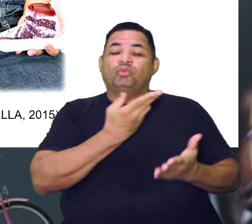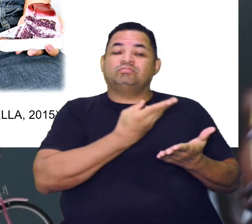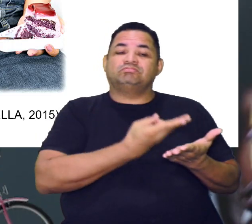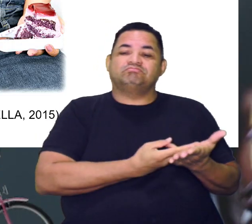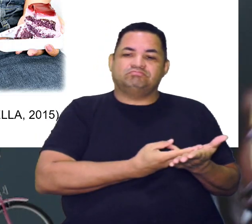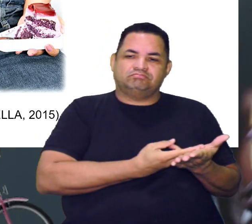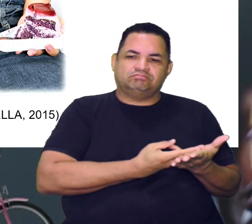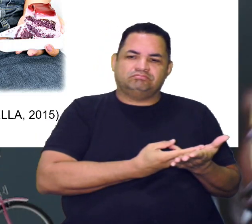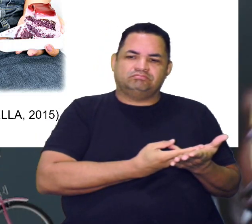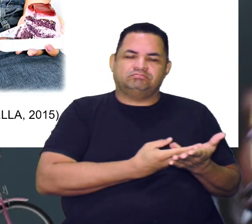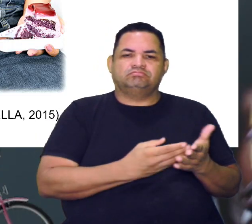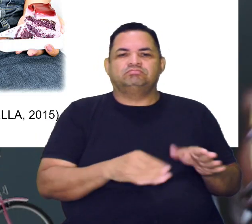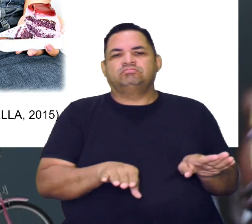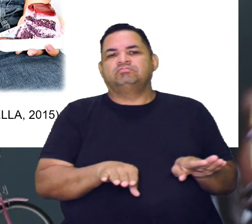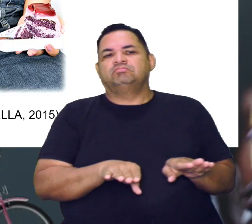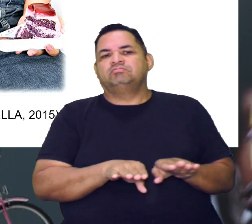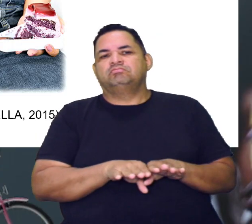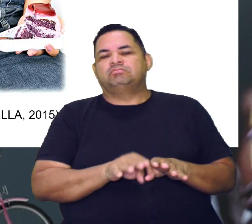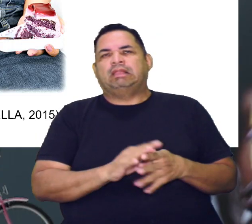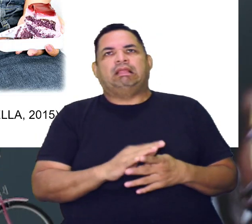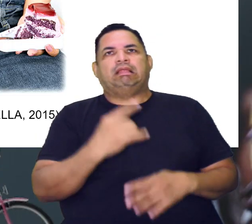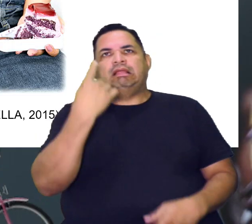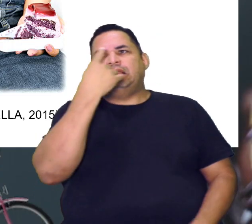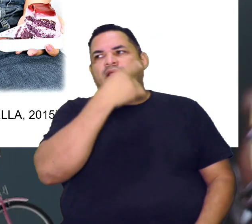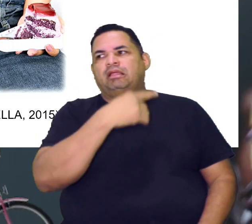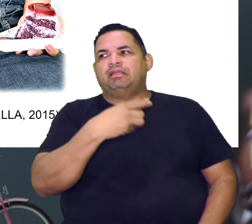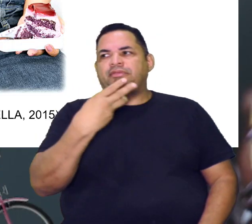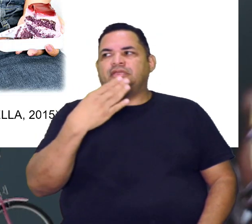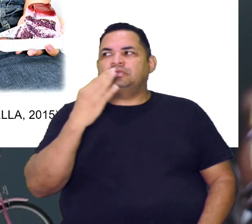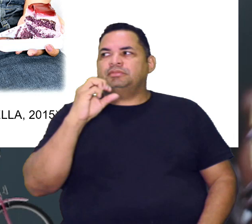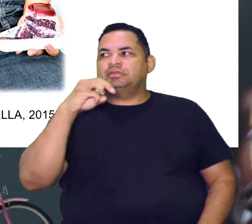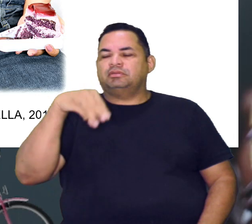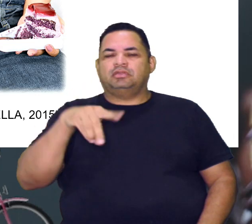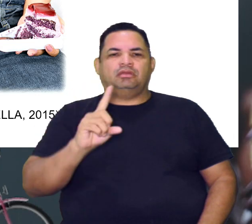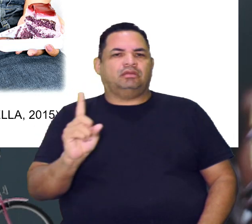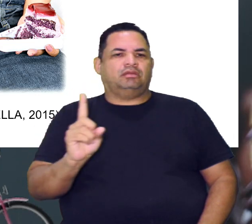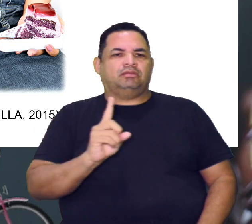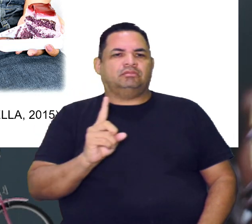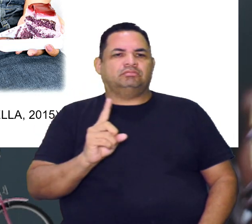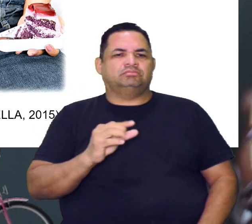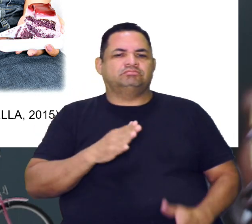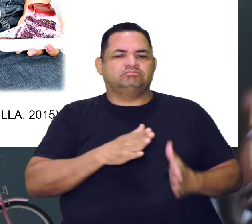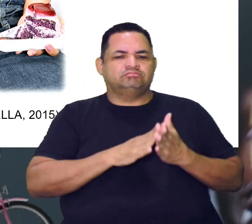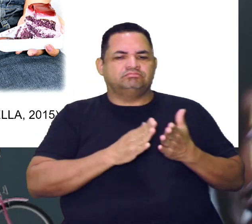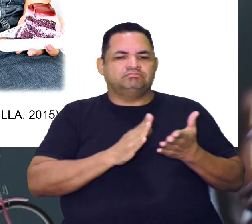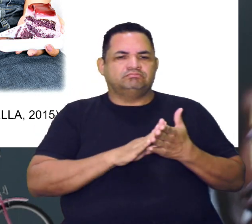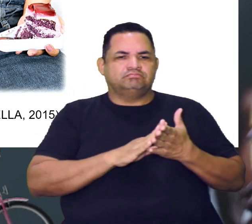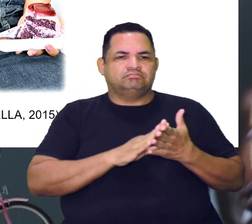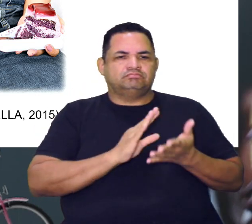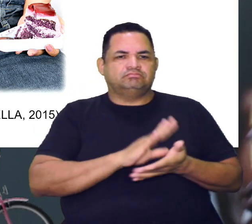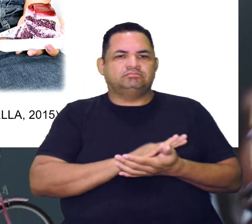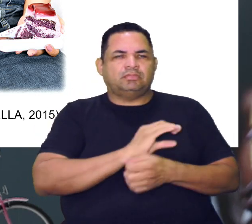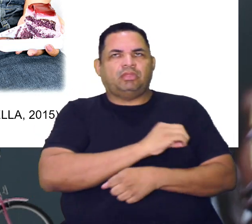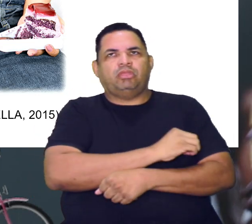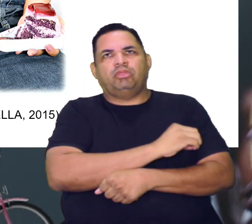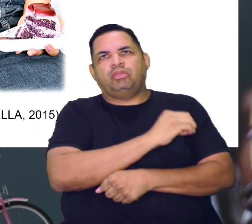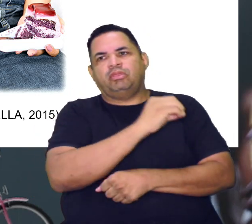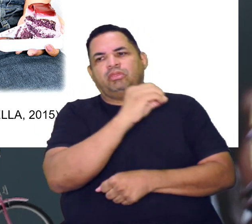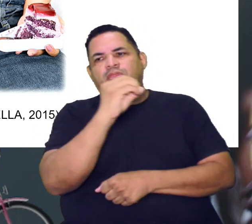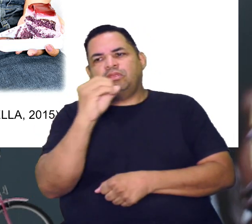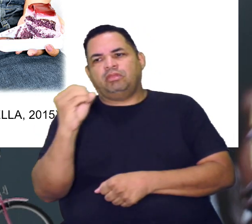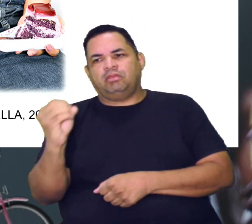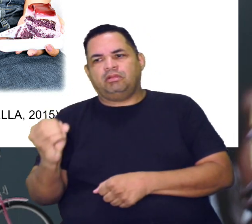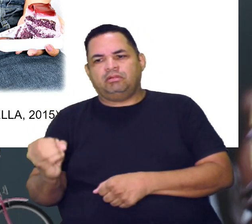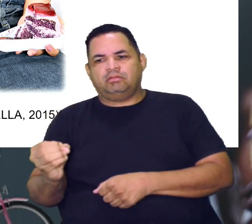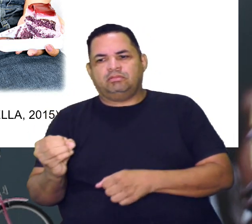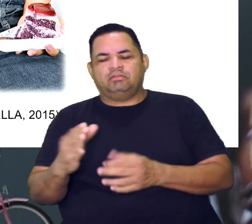Quando eu falo muito tempo, eu não estou falando de meia hora, né? De 30 minutos, mas longos períodos ao longo do meu